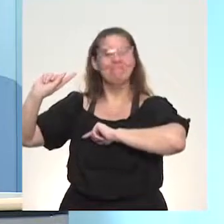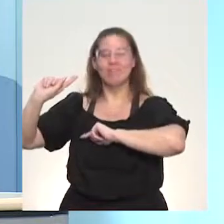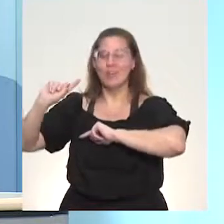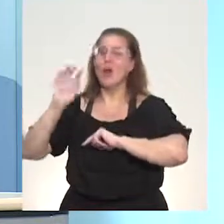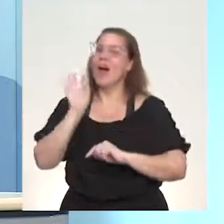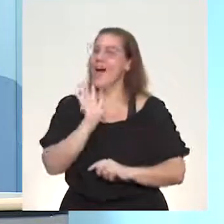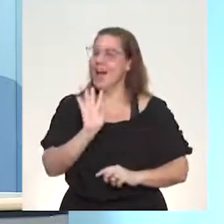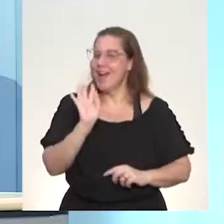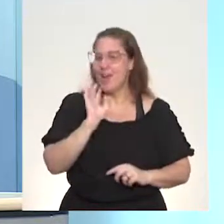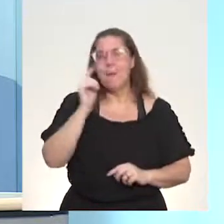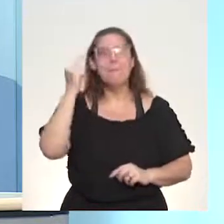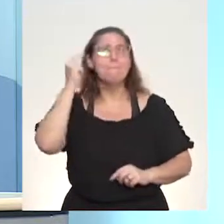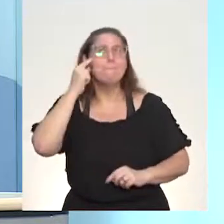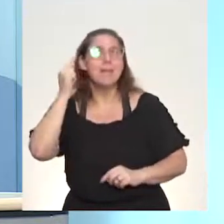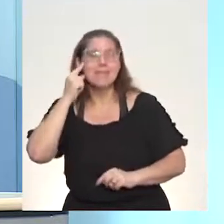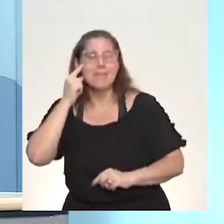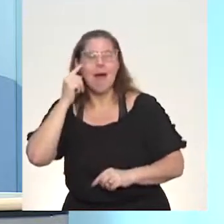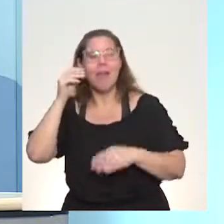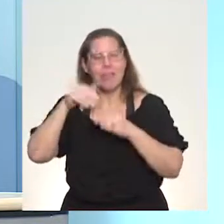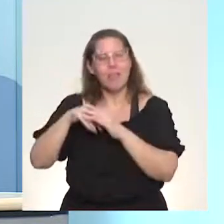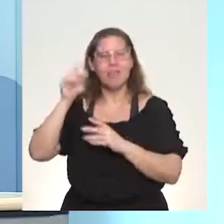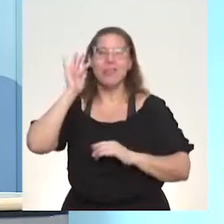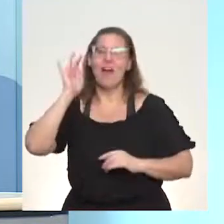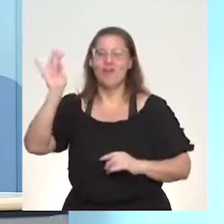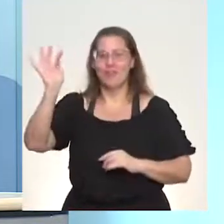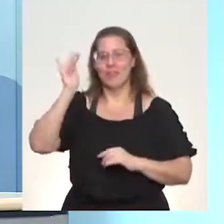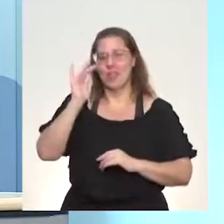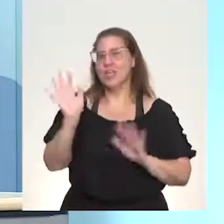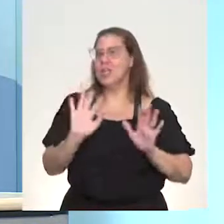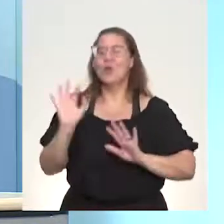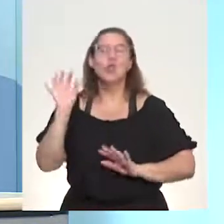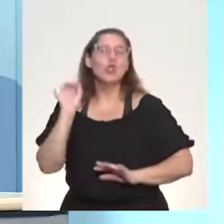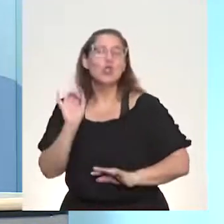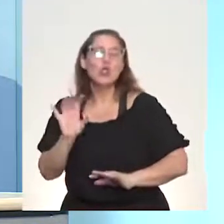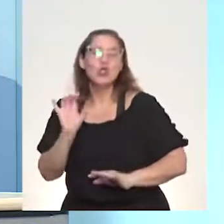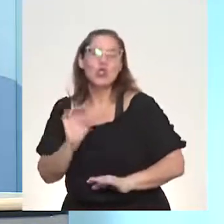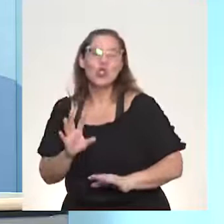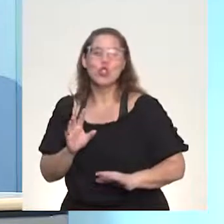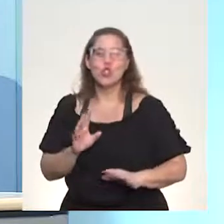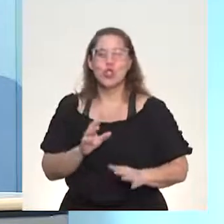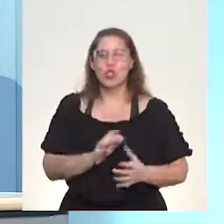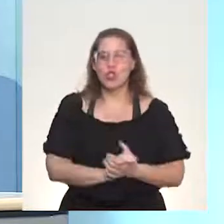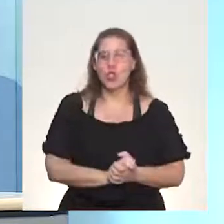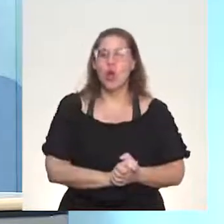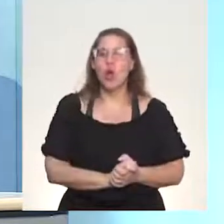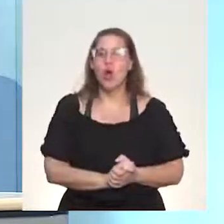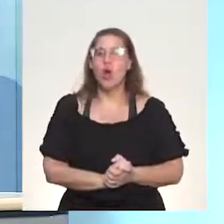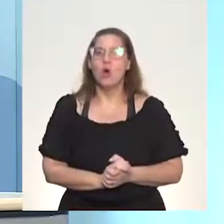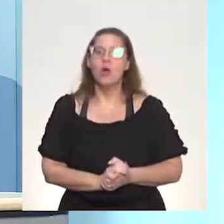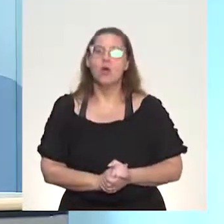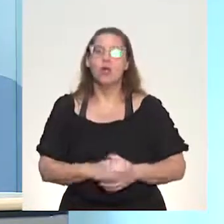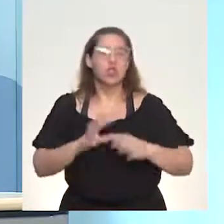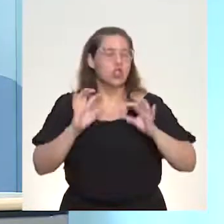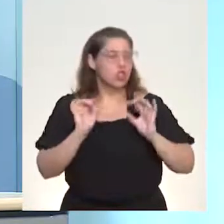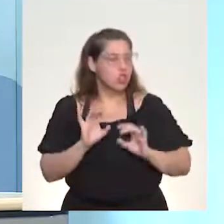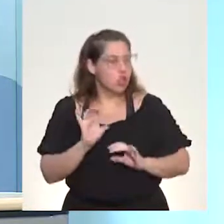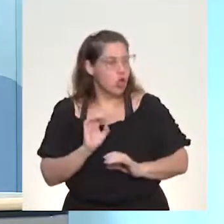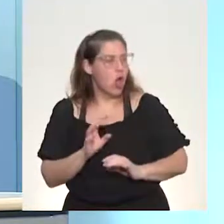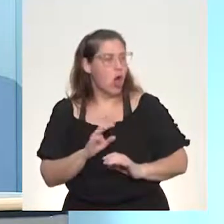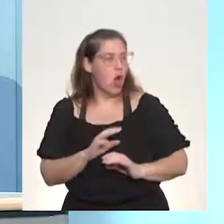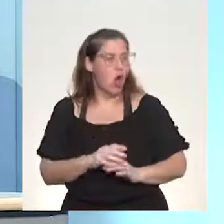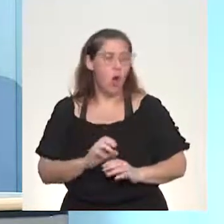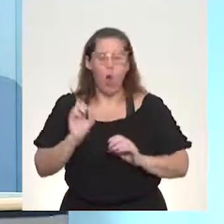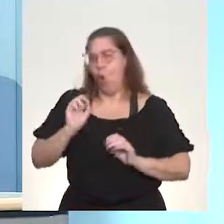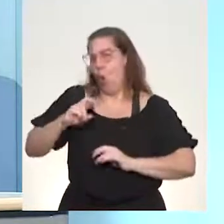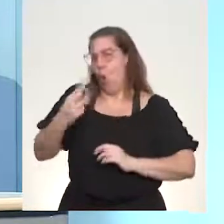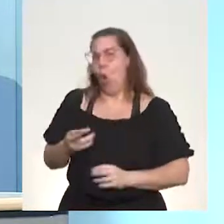muito legal a gente pensar filosoficamente, pensando também não apenas em termos binários, termos excludentes, ou é um, ou